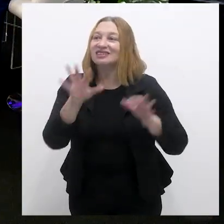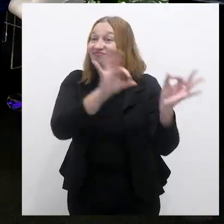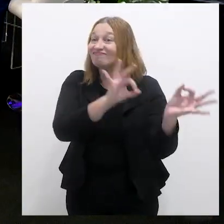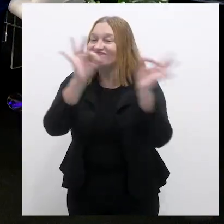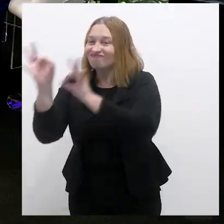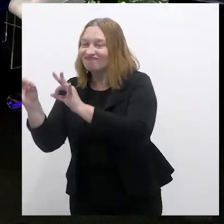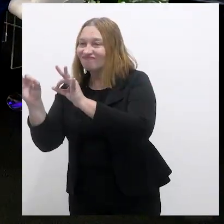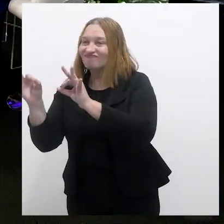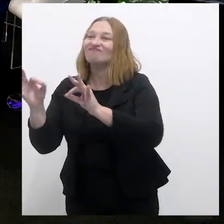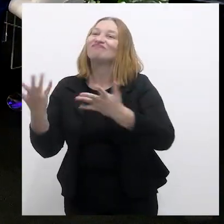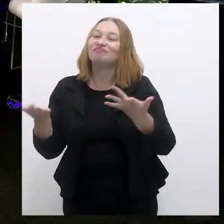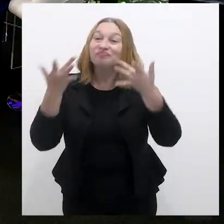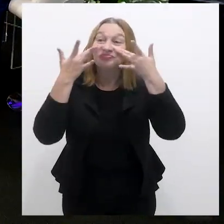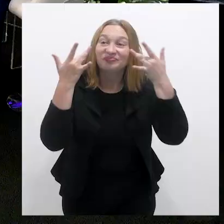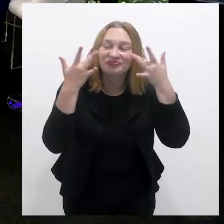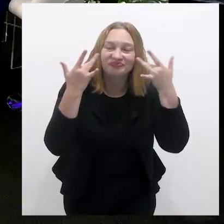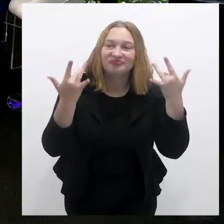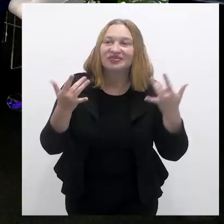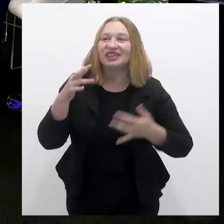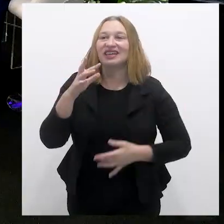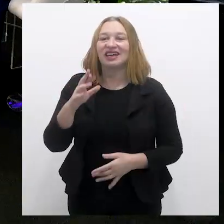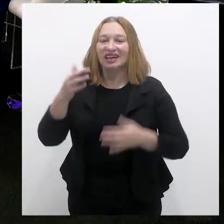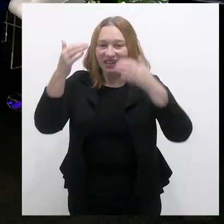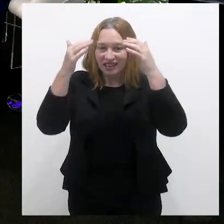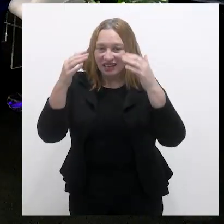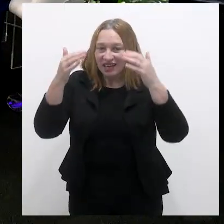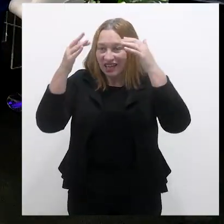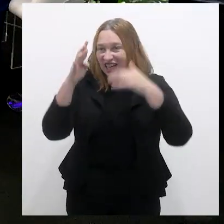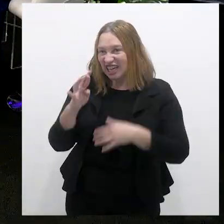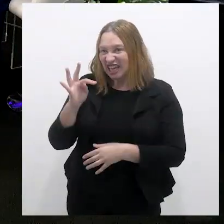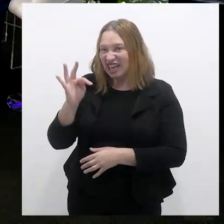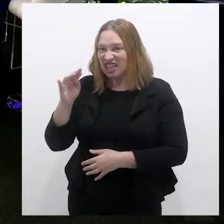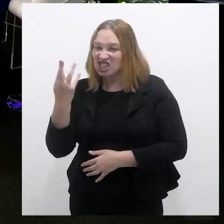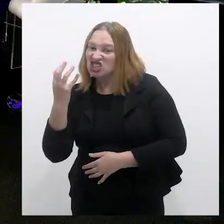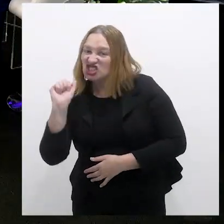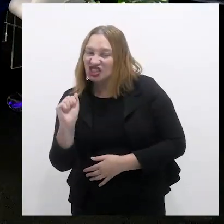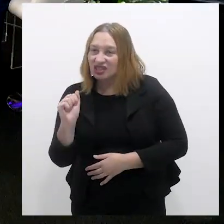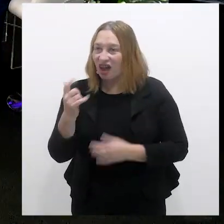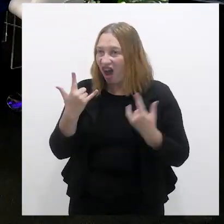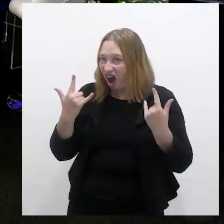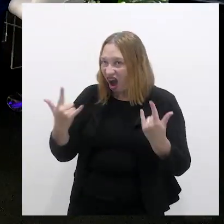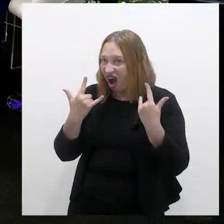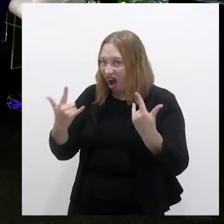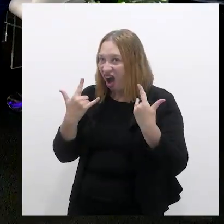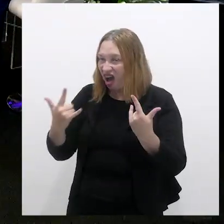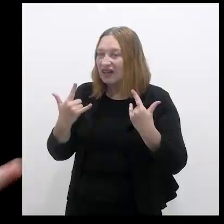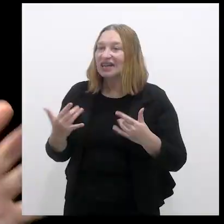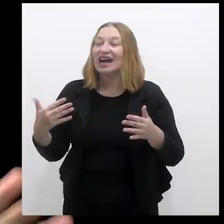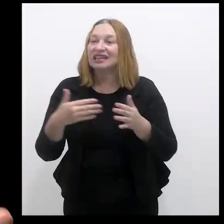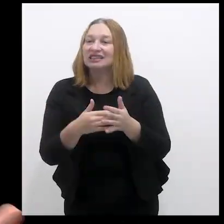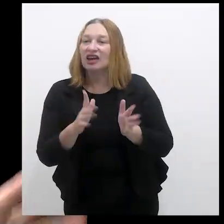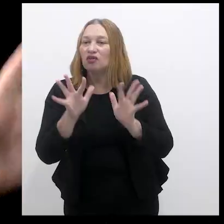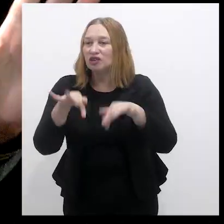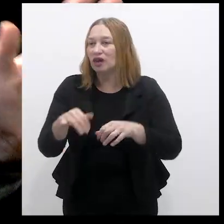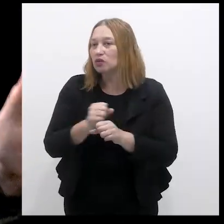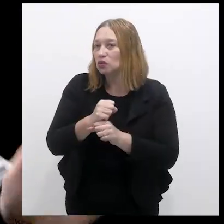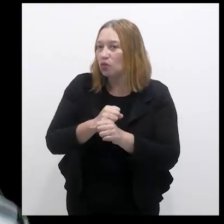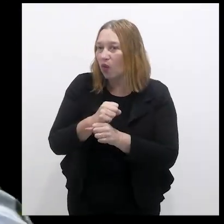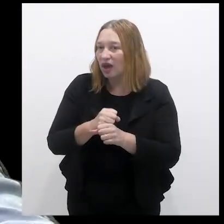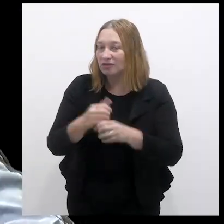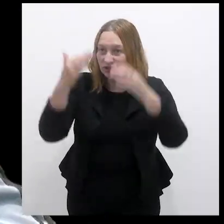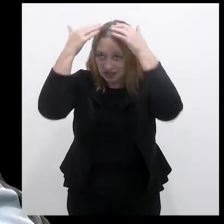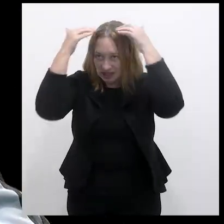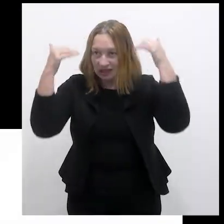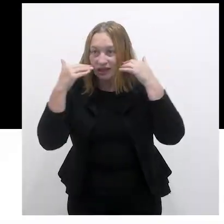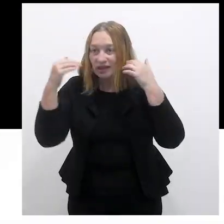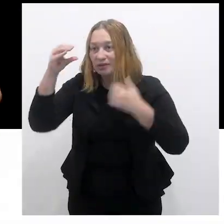convida aí os nossos telespectadores para o espetáculo da Ritinha Rock and Roll. Sim, até o final do ano a gente está com